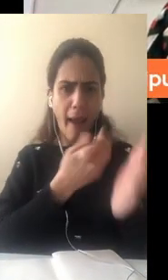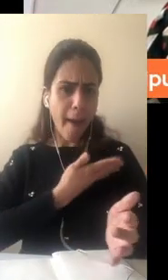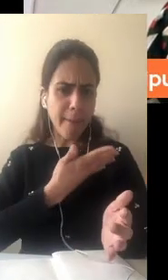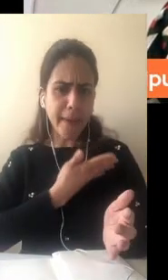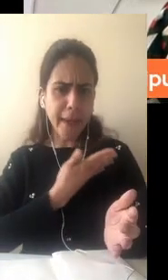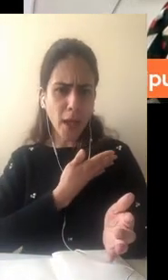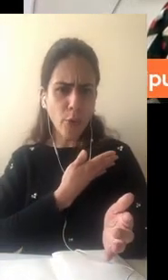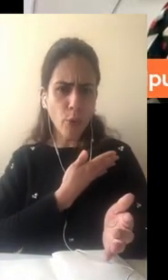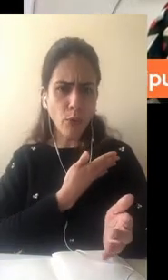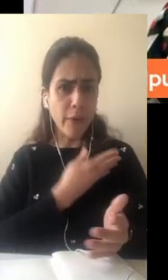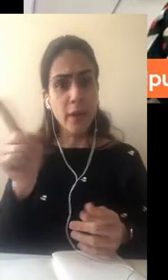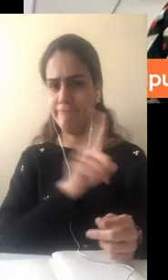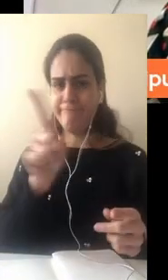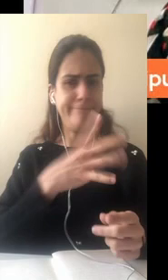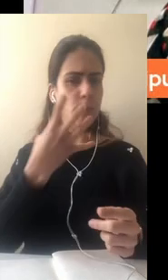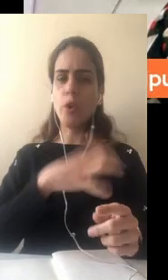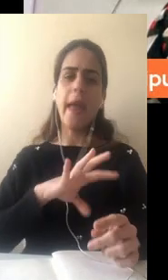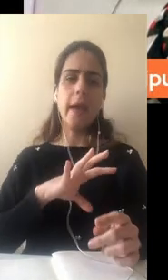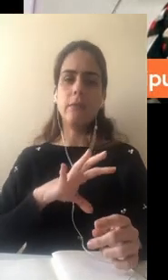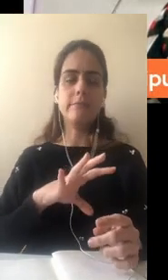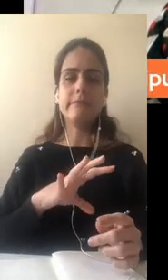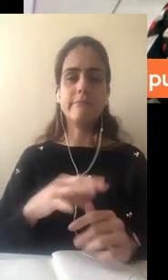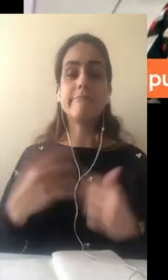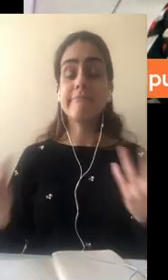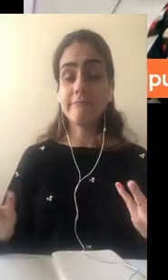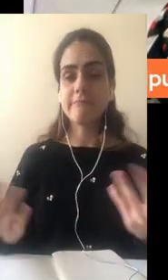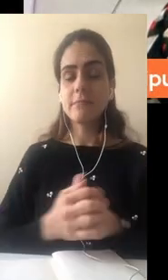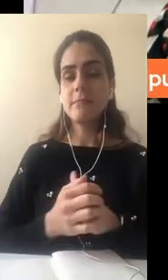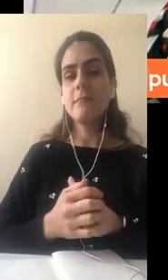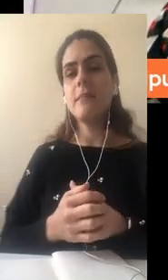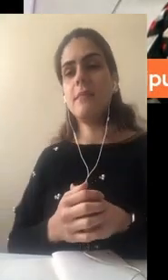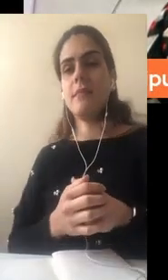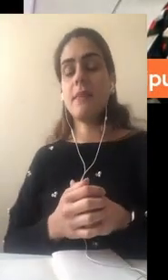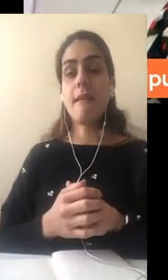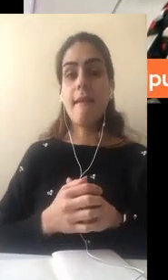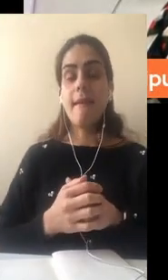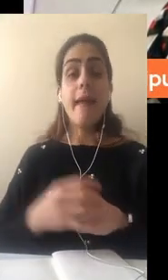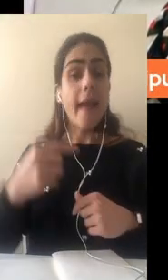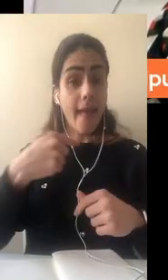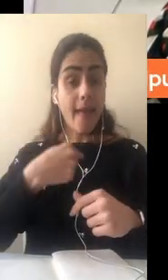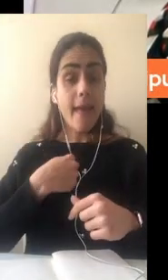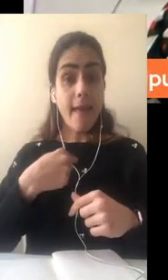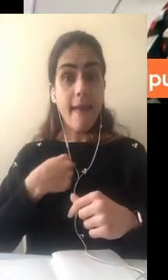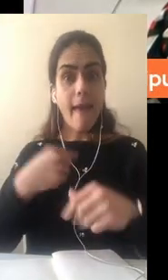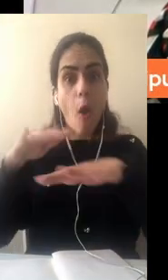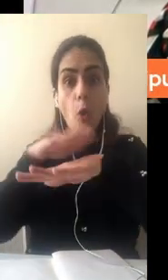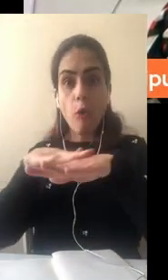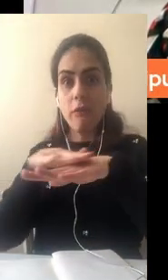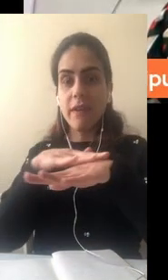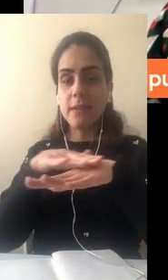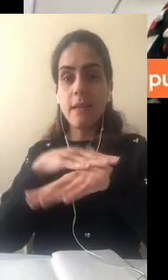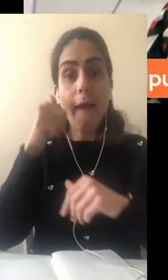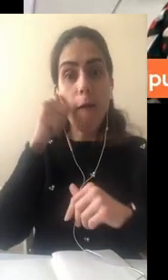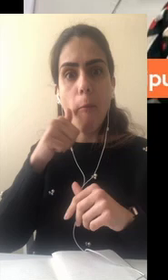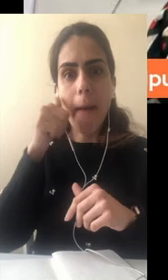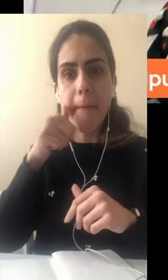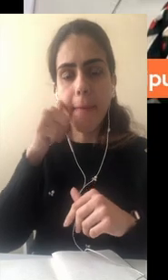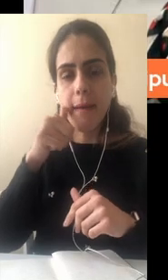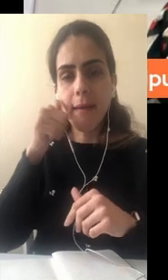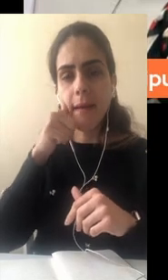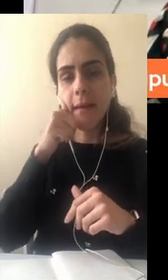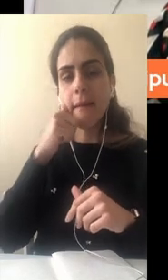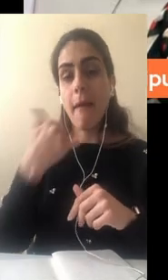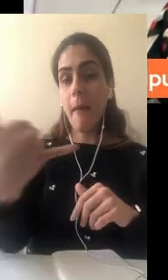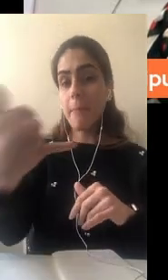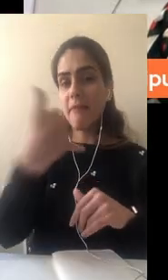fazer uma avaliação, porque eu acordo de noite com ela entra na cozinha, ela pega a faca. E eu já